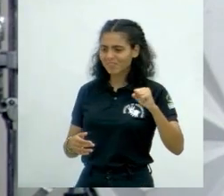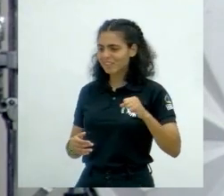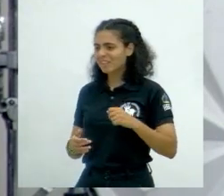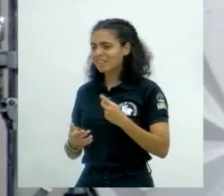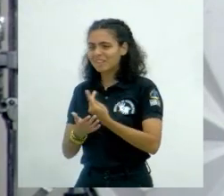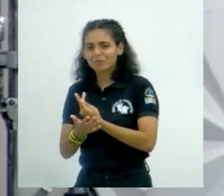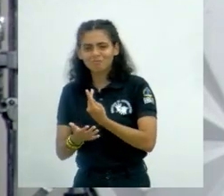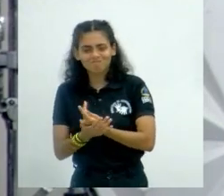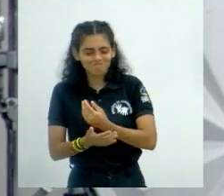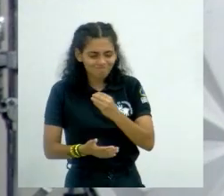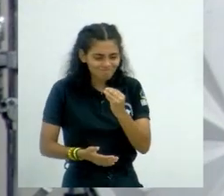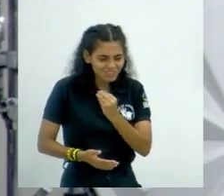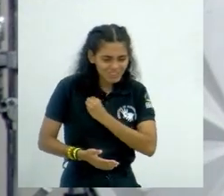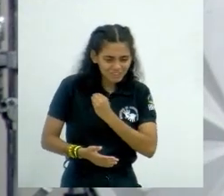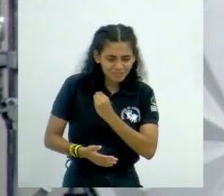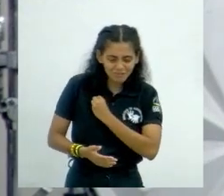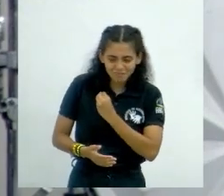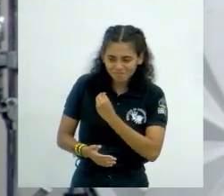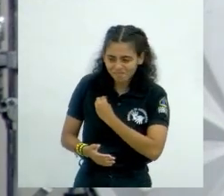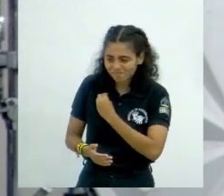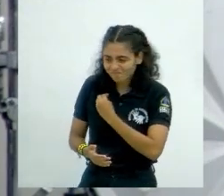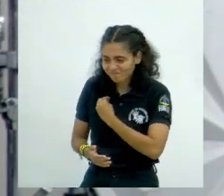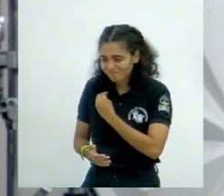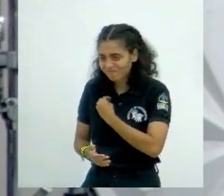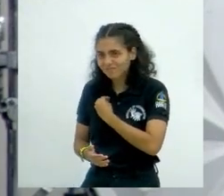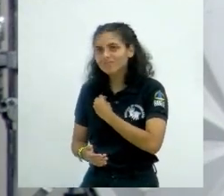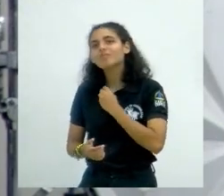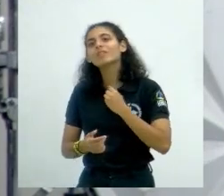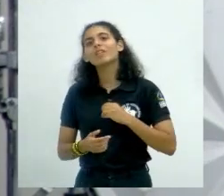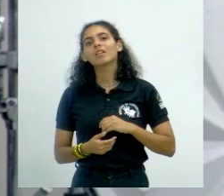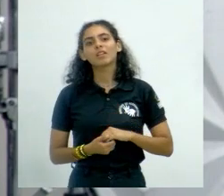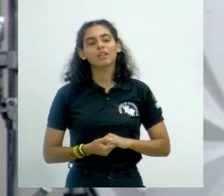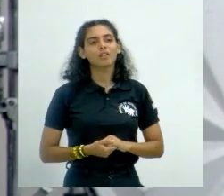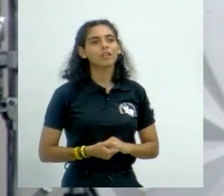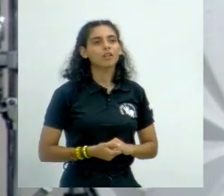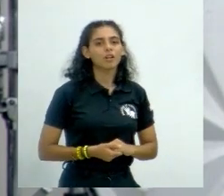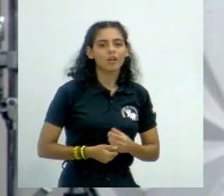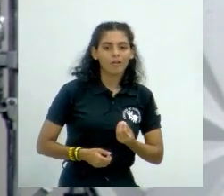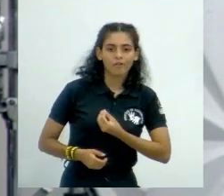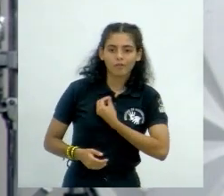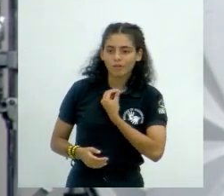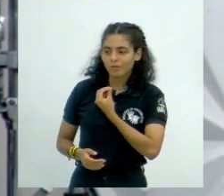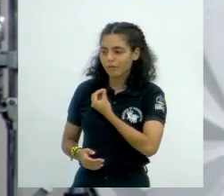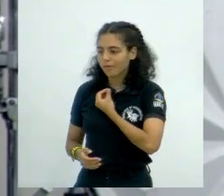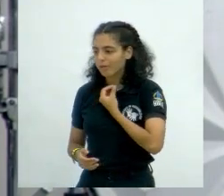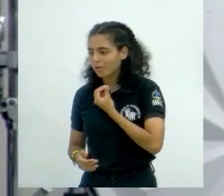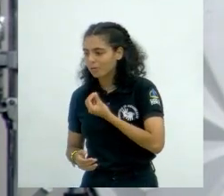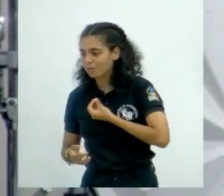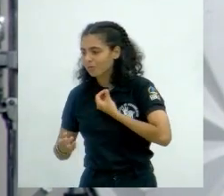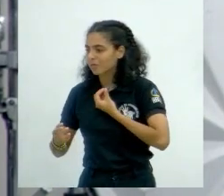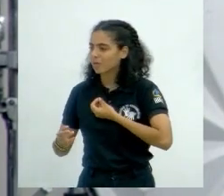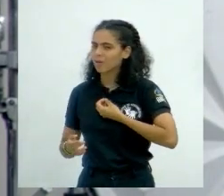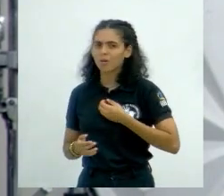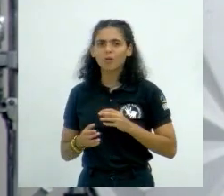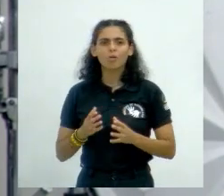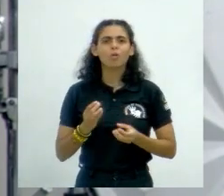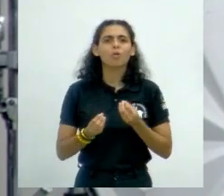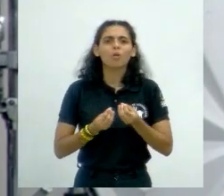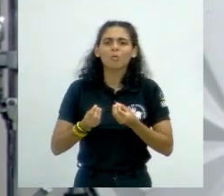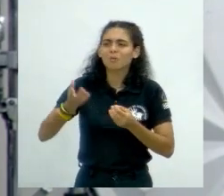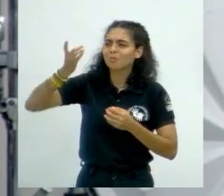fazendo alguns laços, né, e alguns acordos que o levaram a se